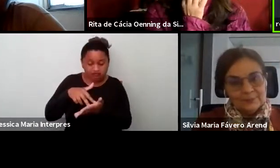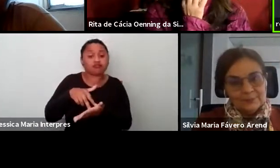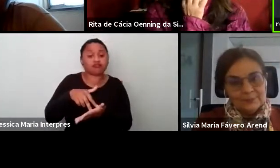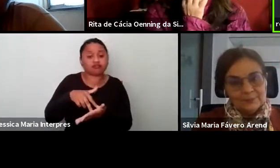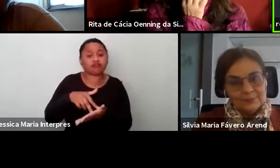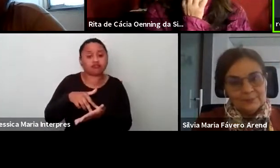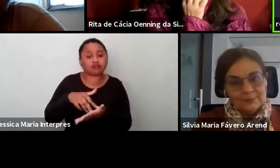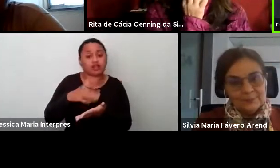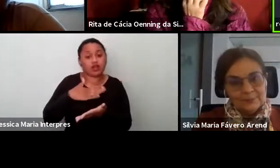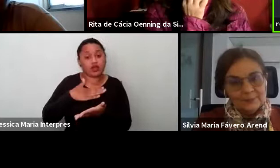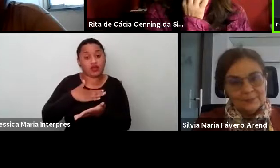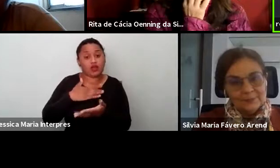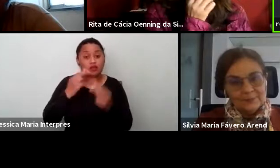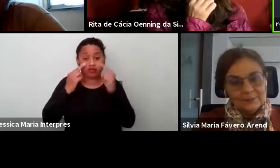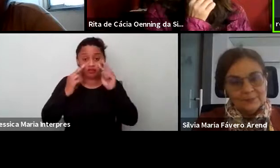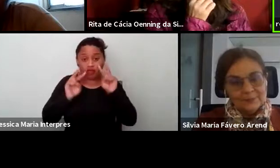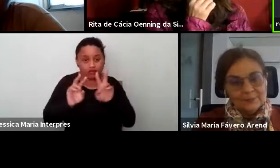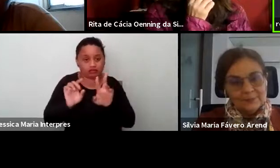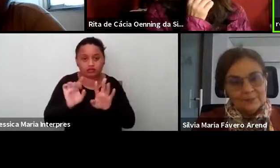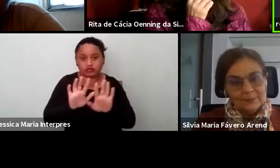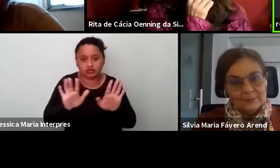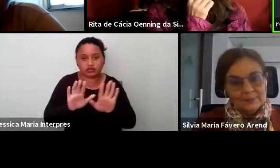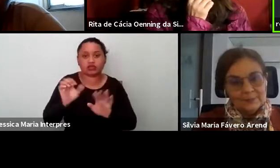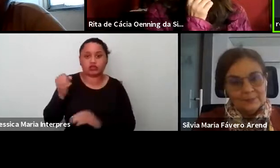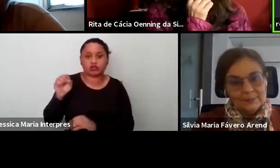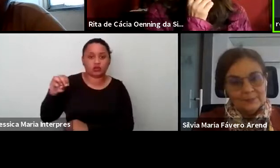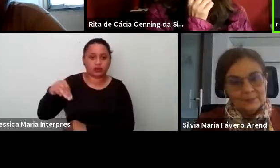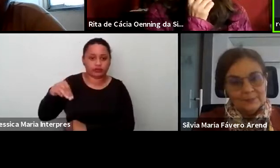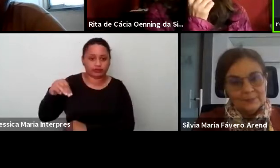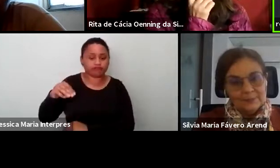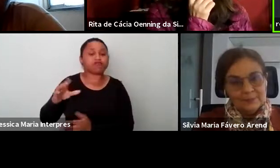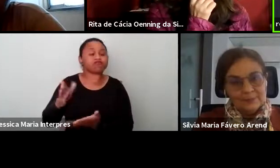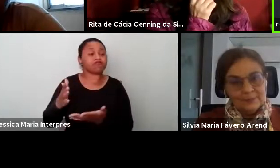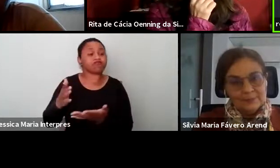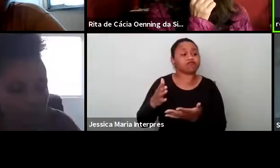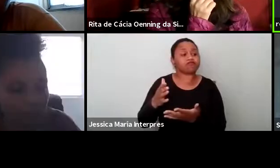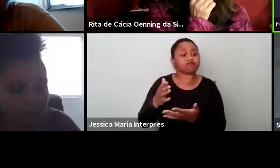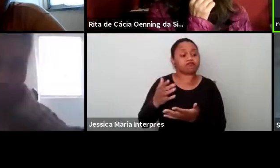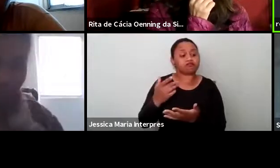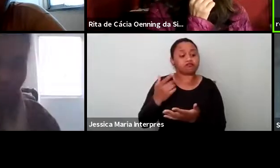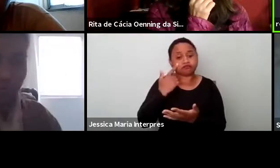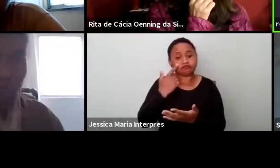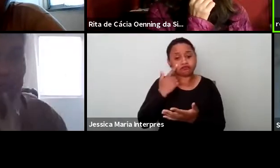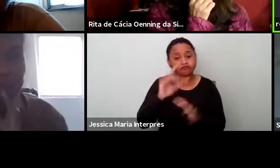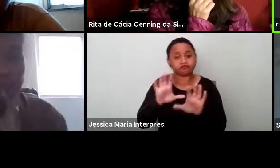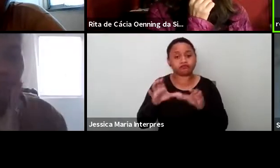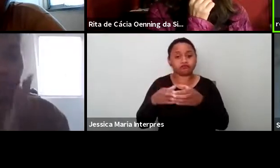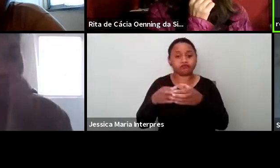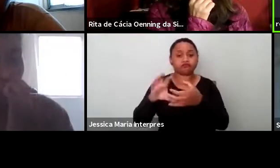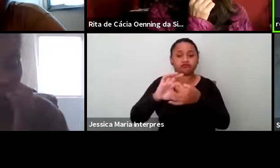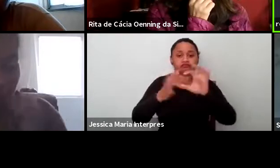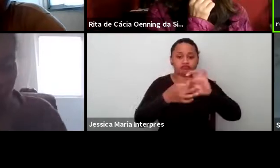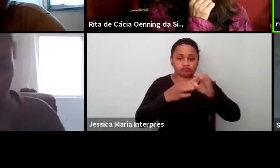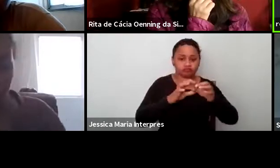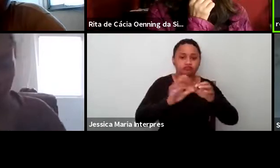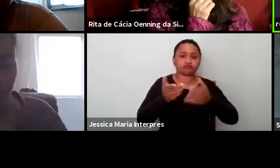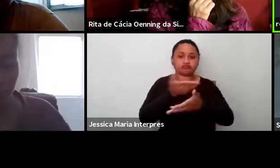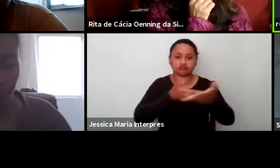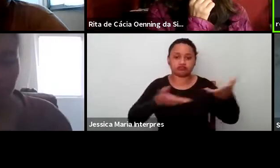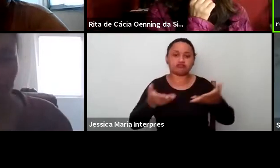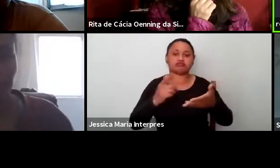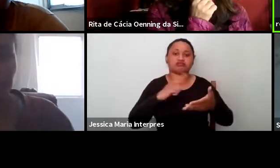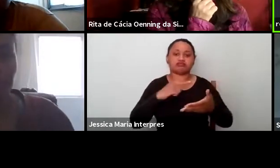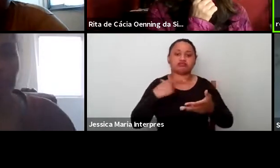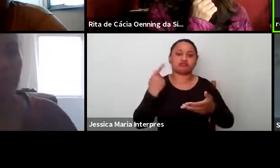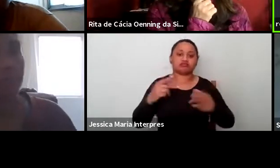acompanho um pouco. Do 8M, eu vejo uma rede bastante articulada aqui em Florianópolis